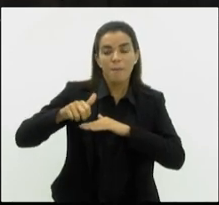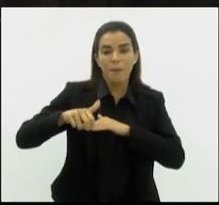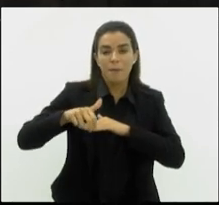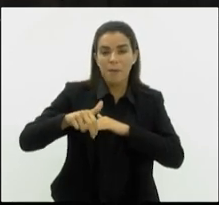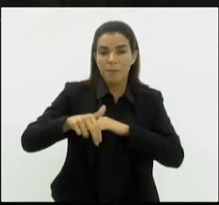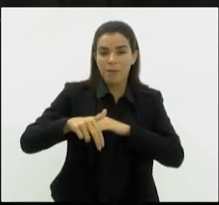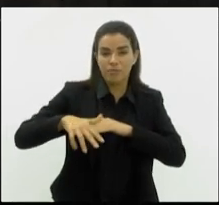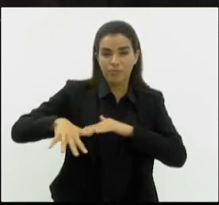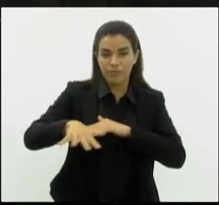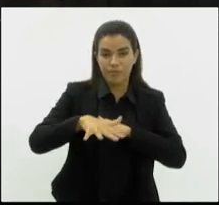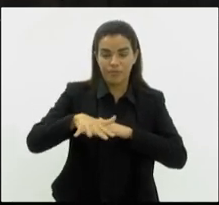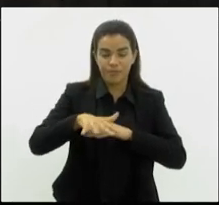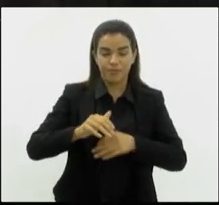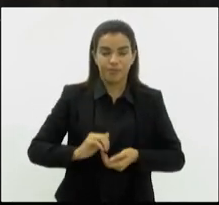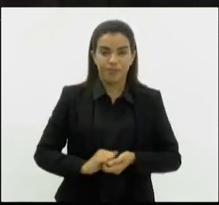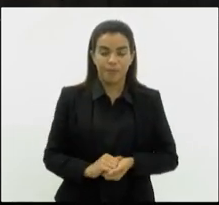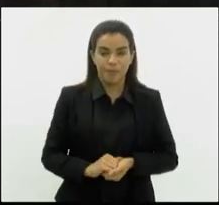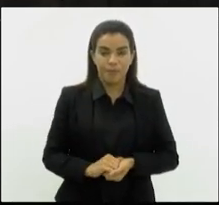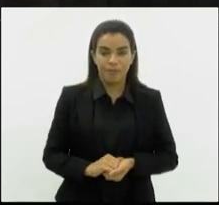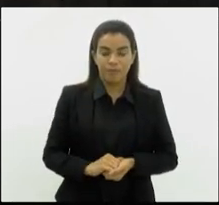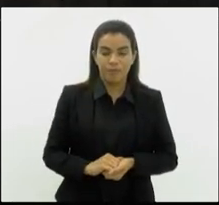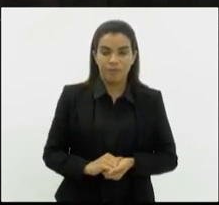local.